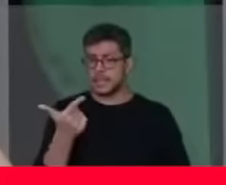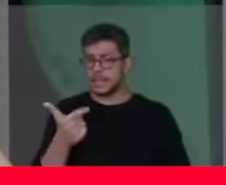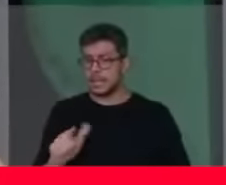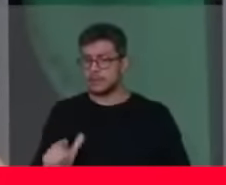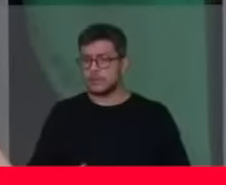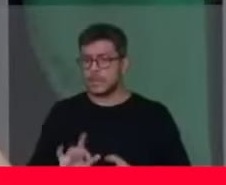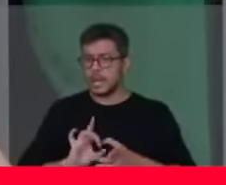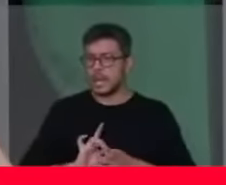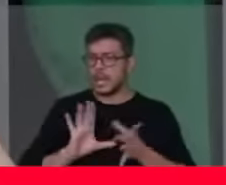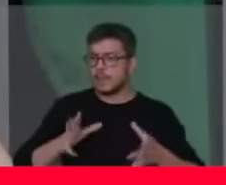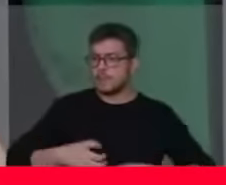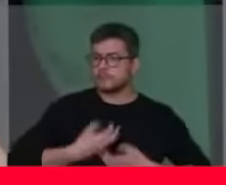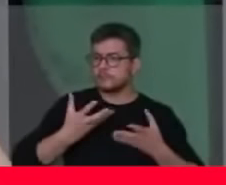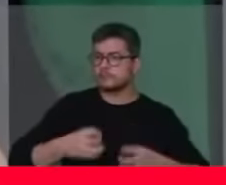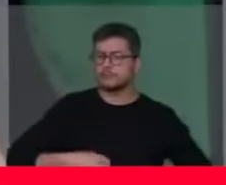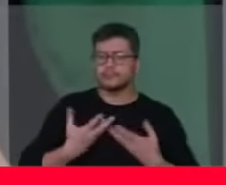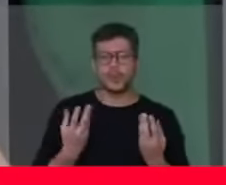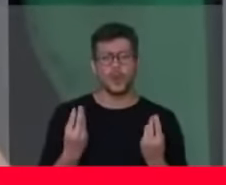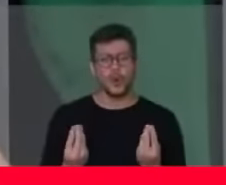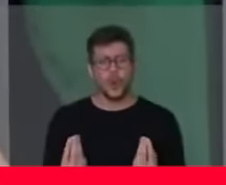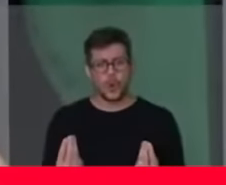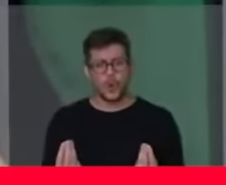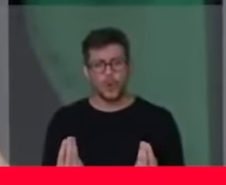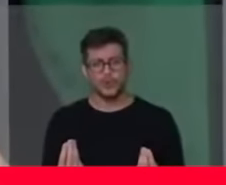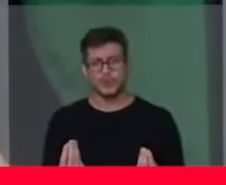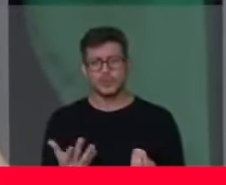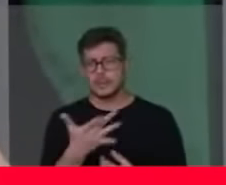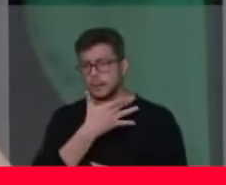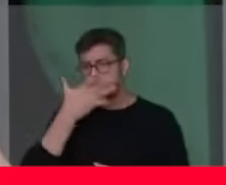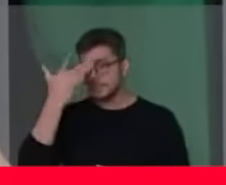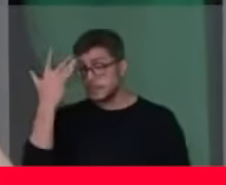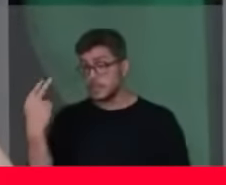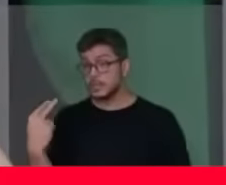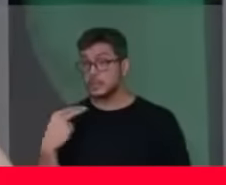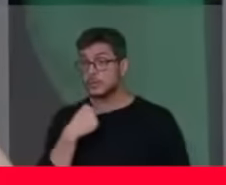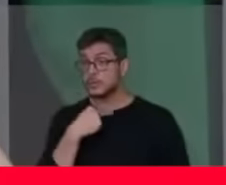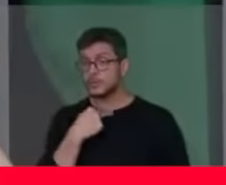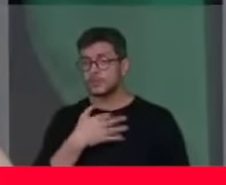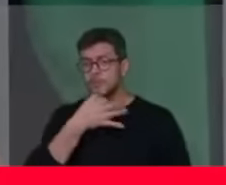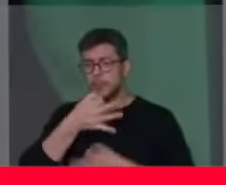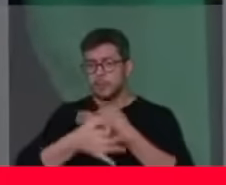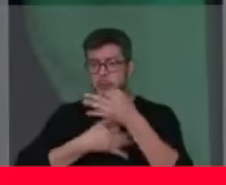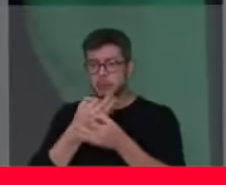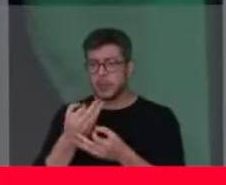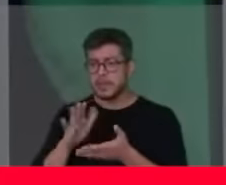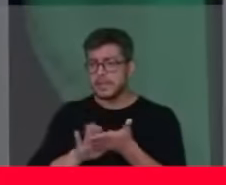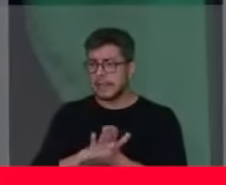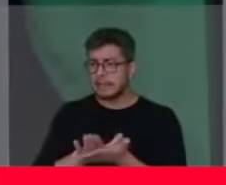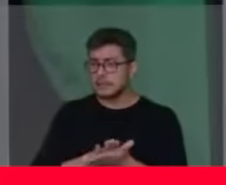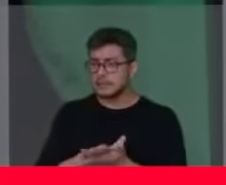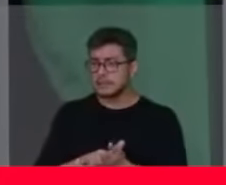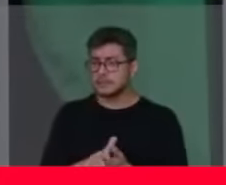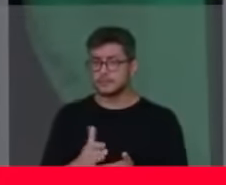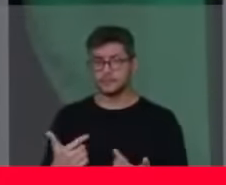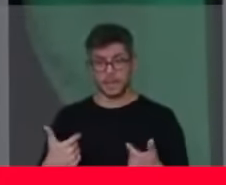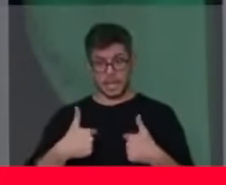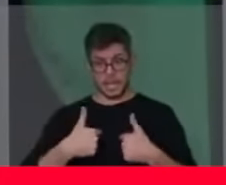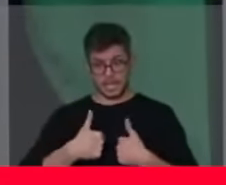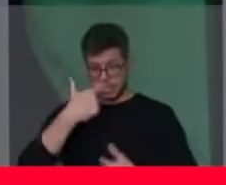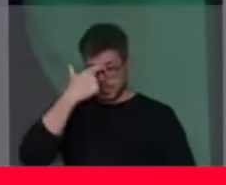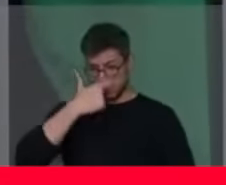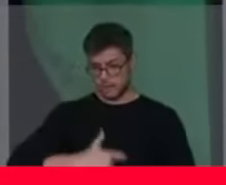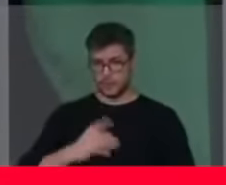expressar? Como é que há democracia se a pessoa não pode ser livre para fazer críticas? Eu sou deputada federal,